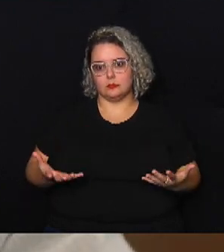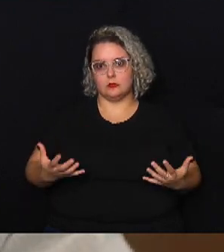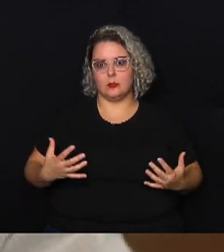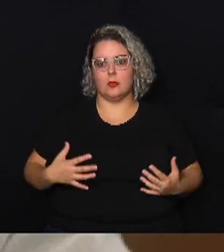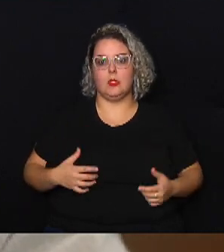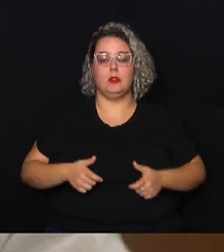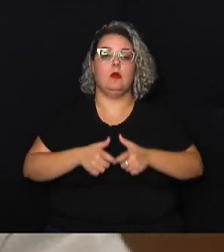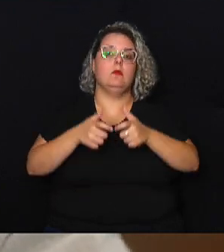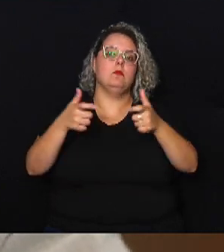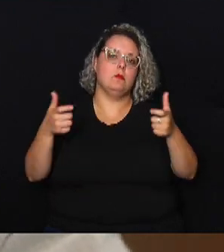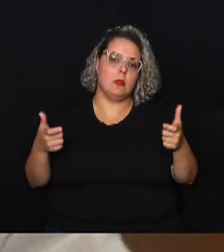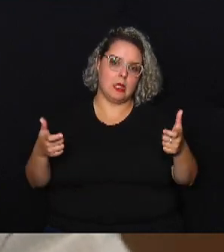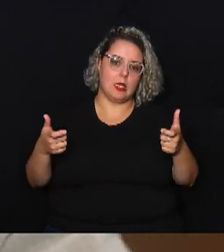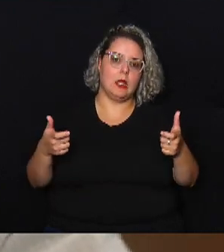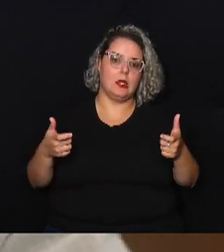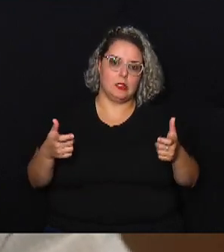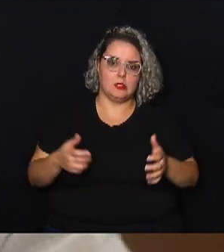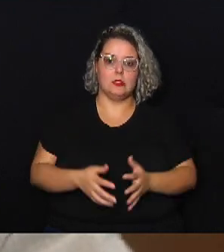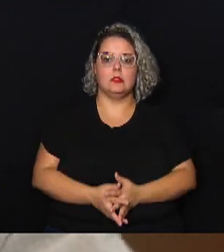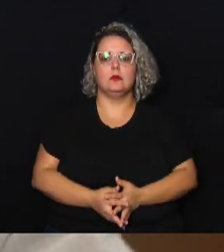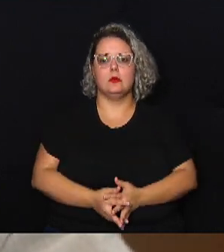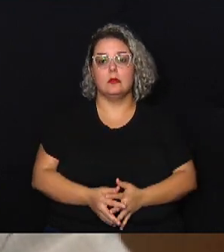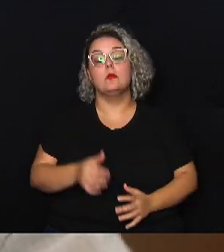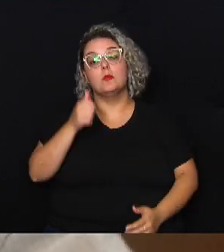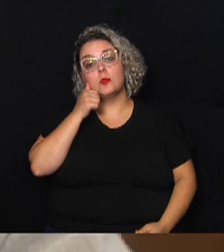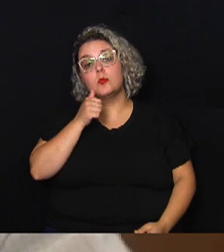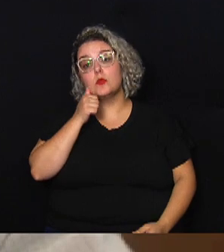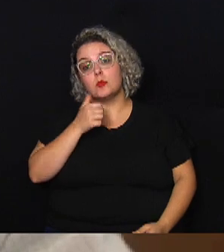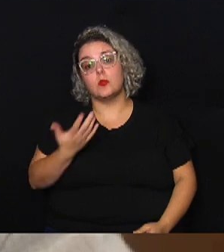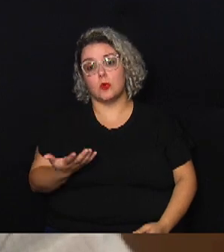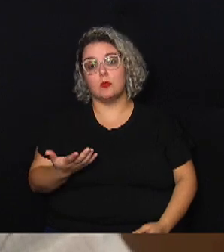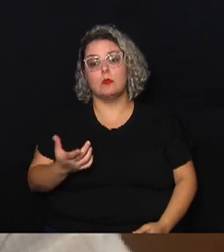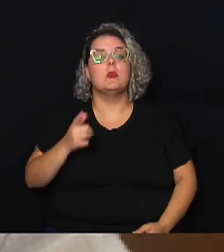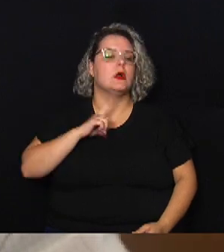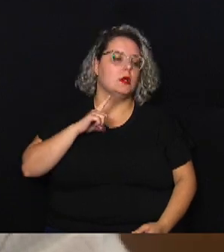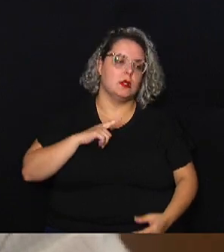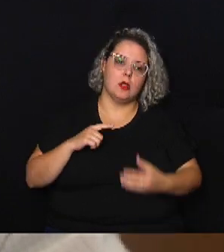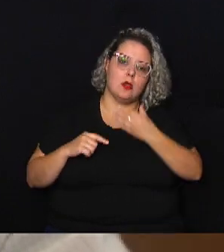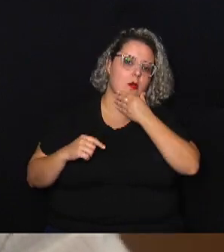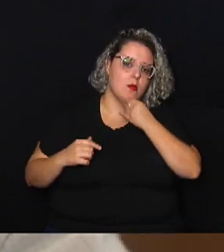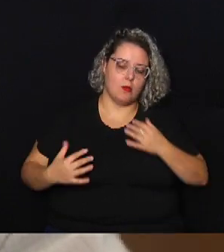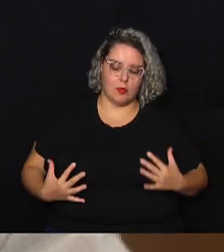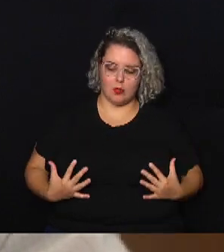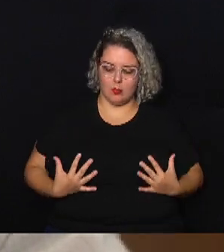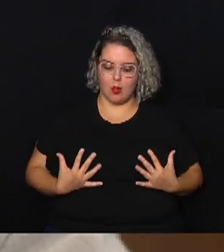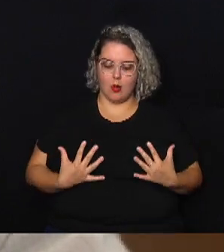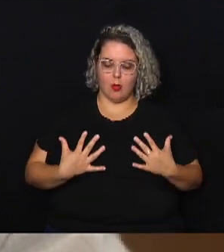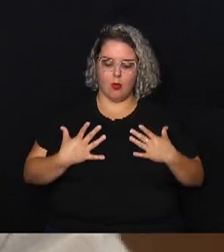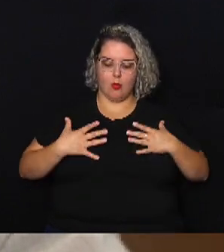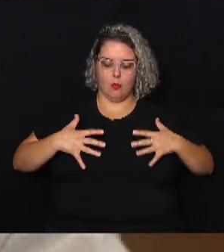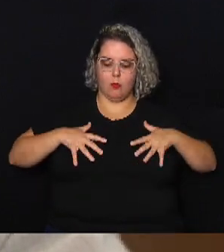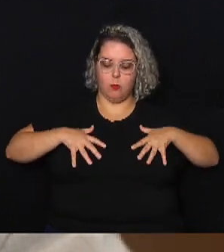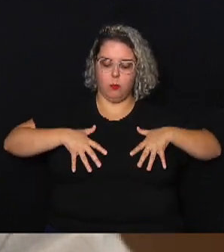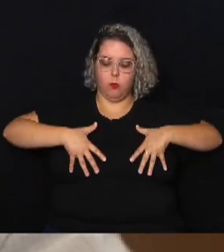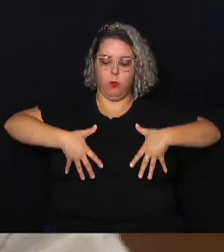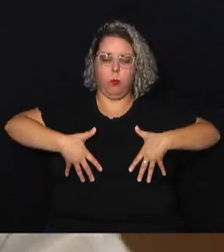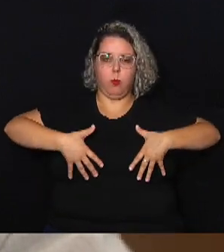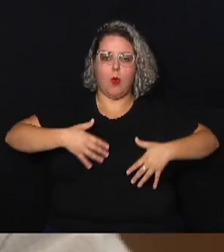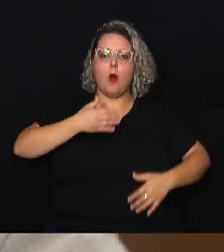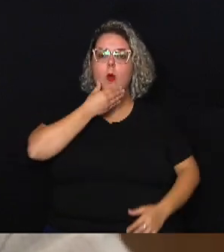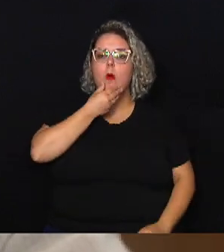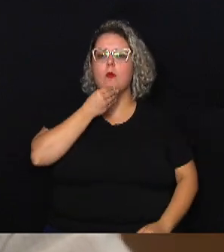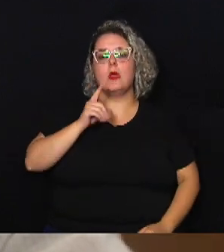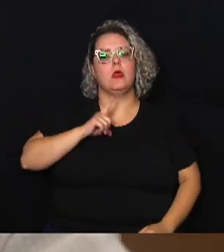muito mais em mulheres, né? Mas tem homens com ginecomastia, tem paciente